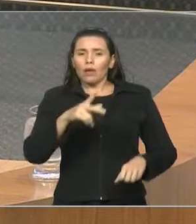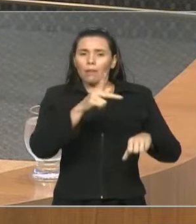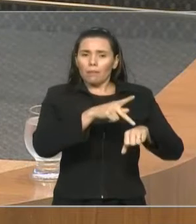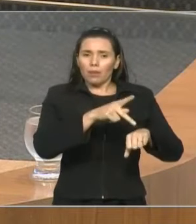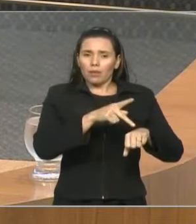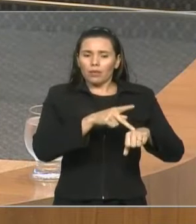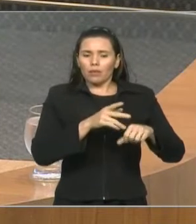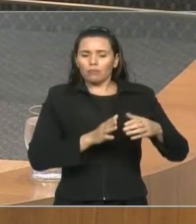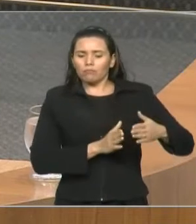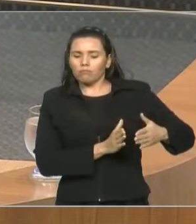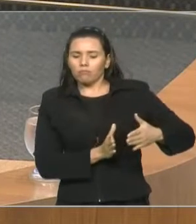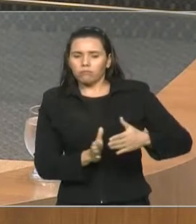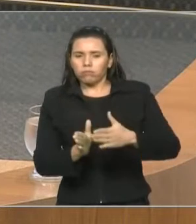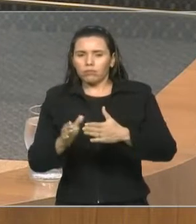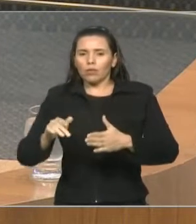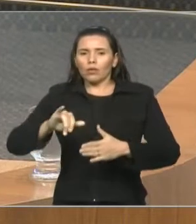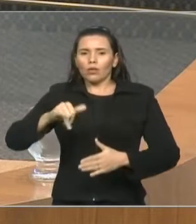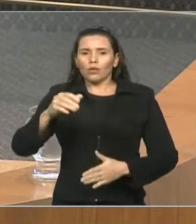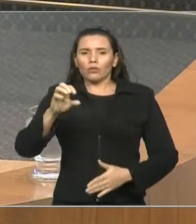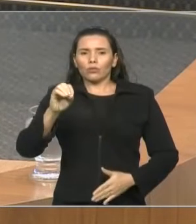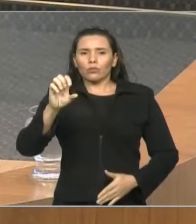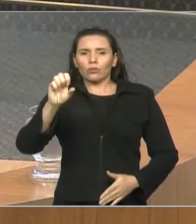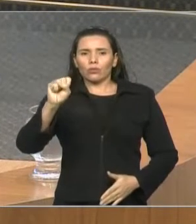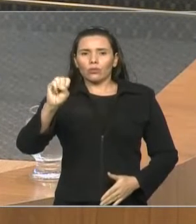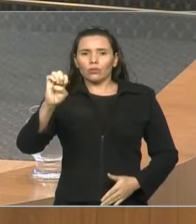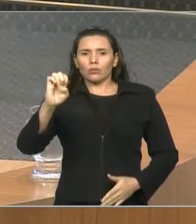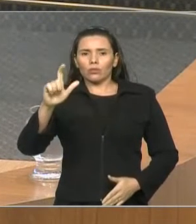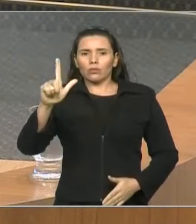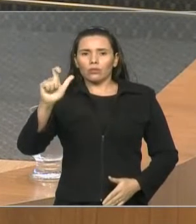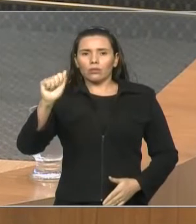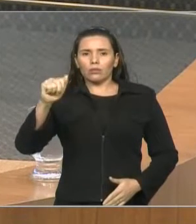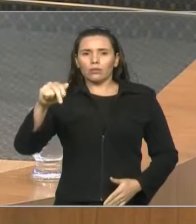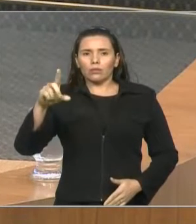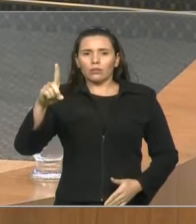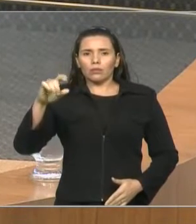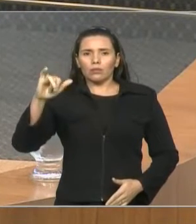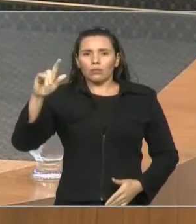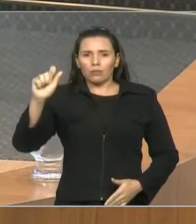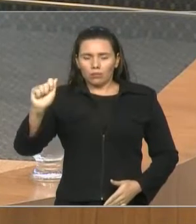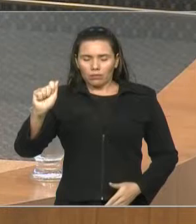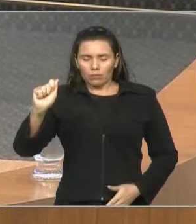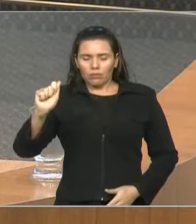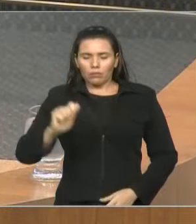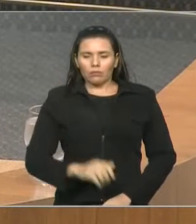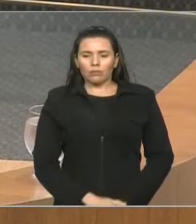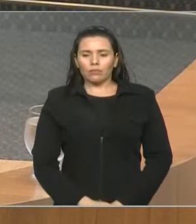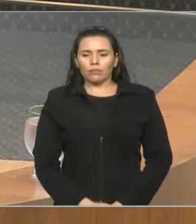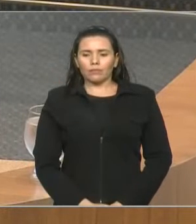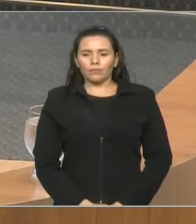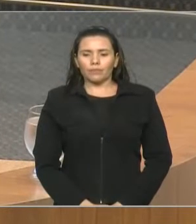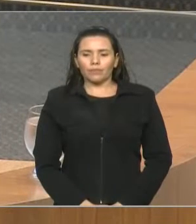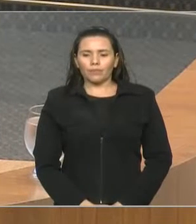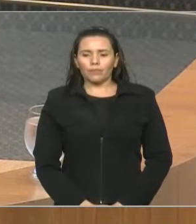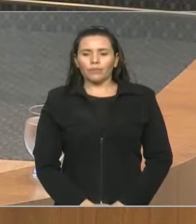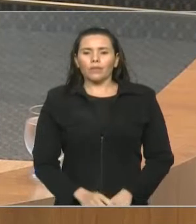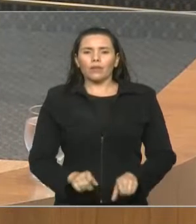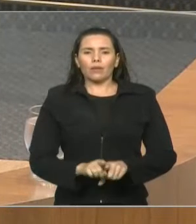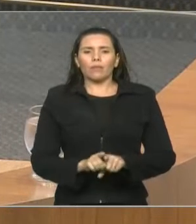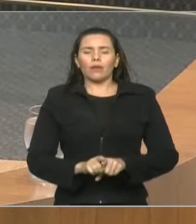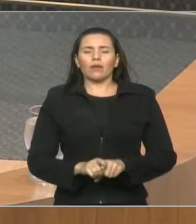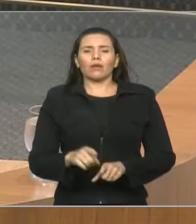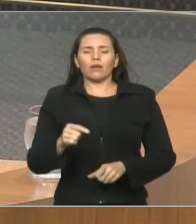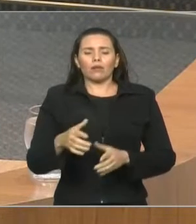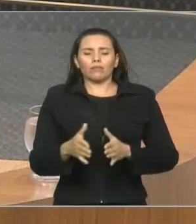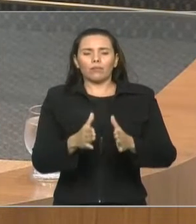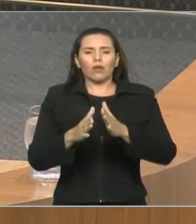Joselândia. É uma MA muito importante, hoje é nominada como a MA, a rodovia João do Vale, que